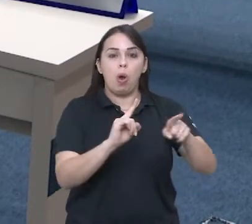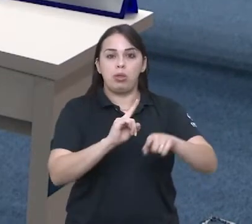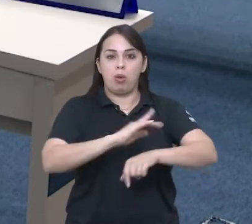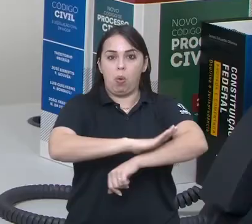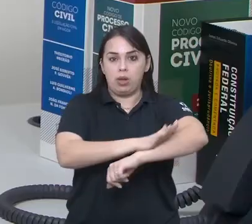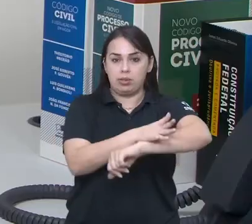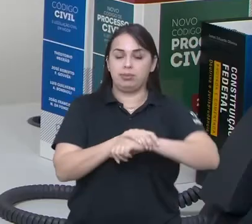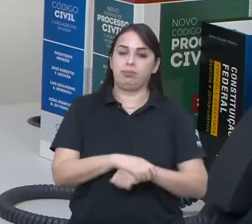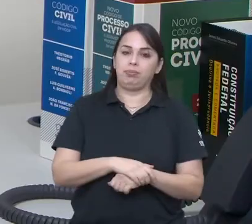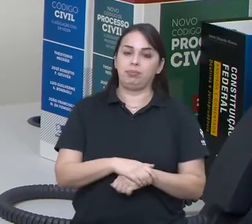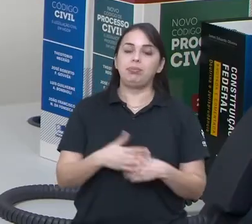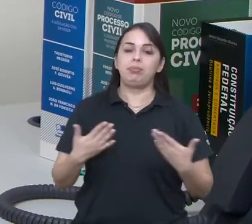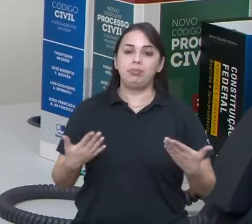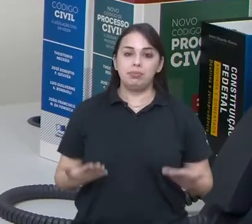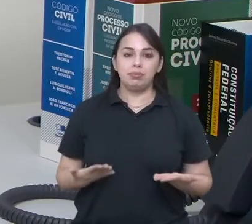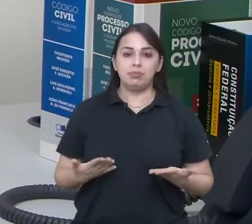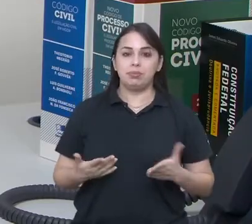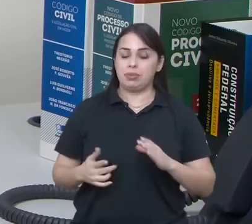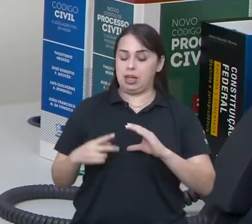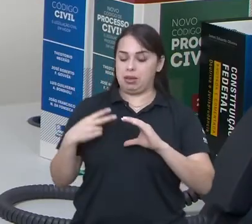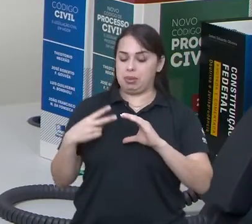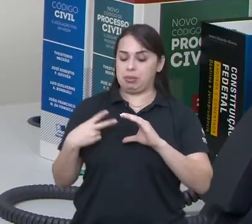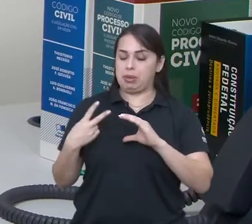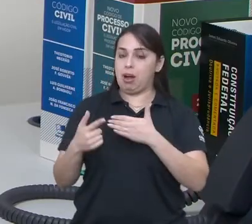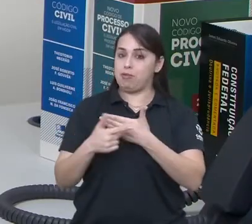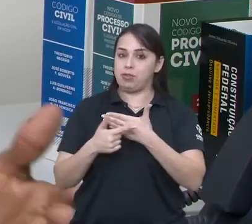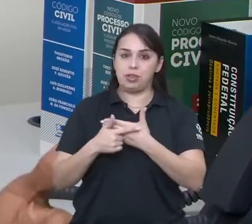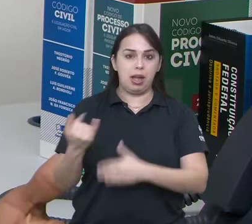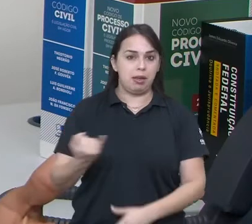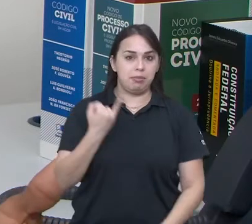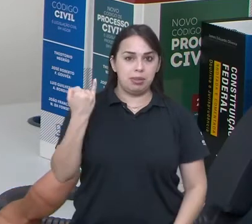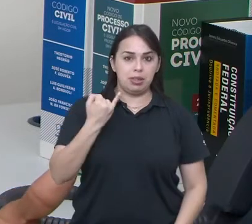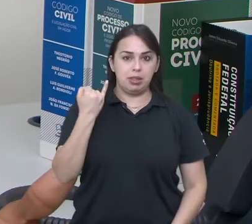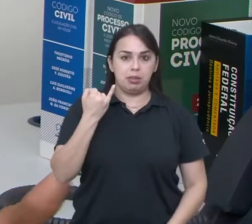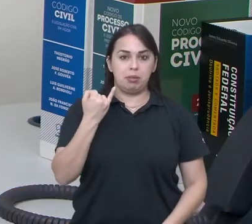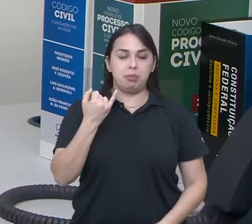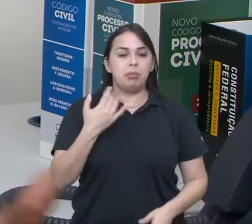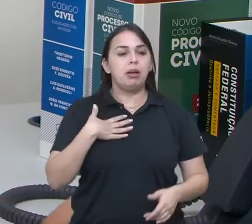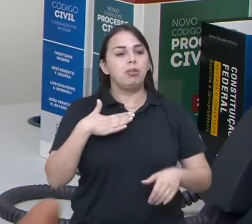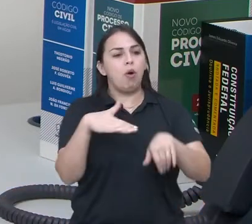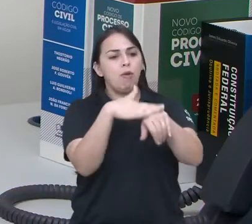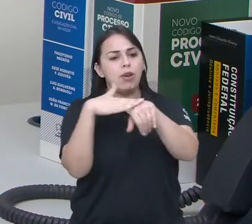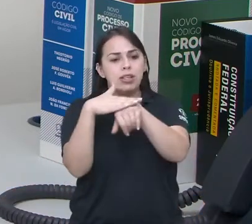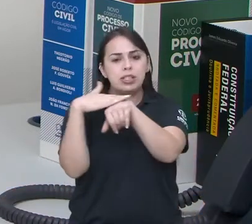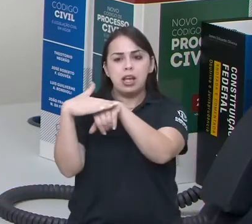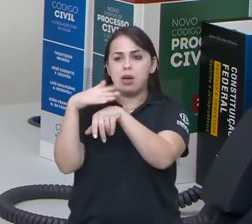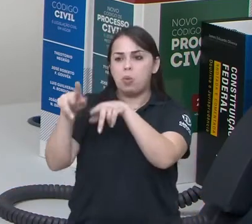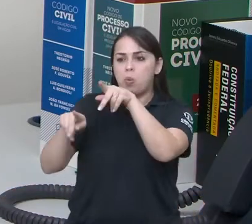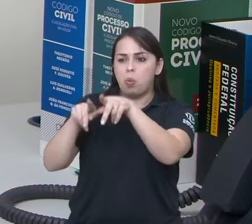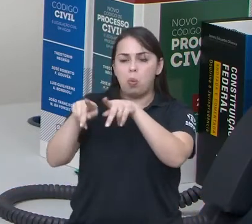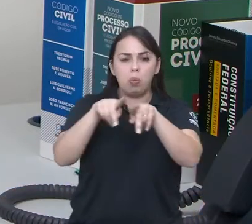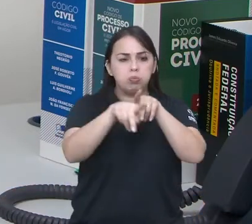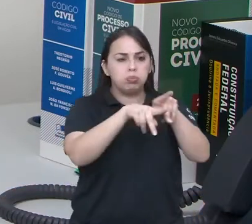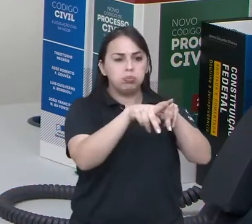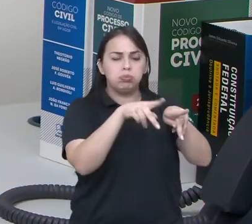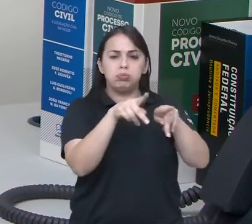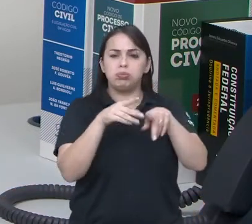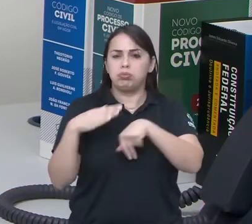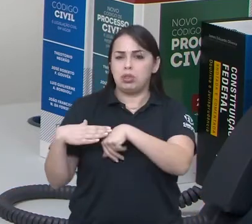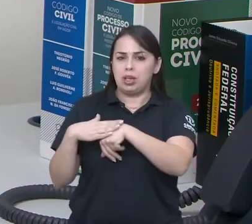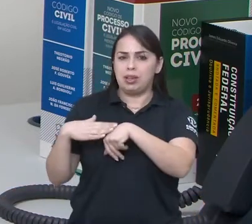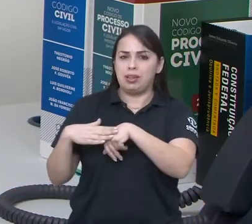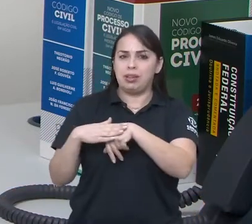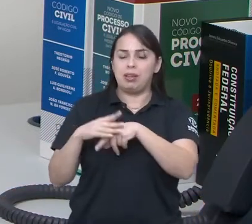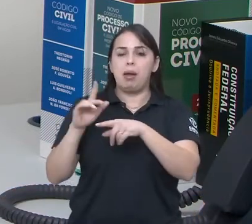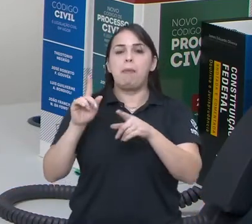de racismo. O papel da Câmara é importante, né? Com discussões, né? Com a comunidade, né? Sempre as